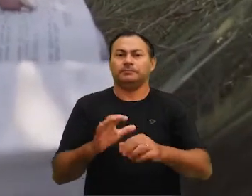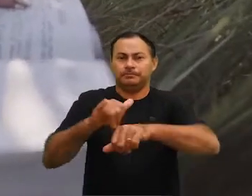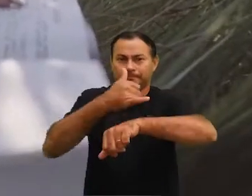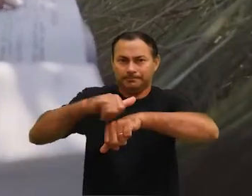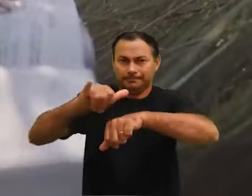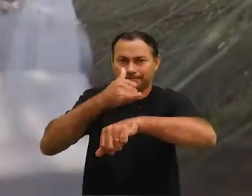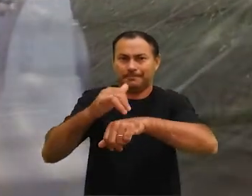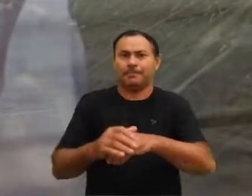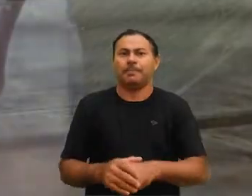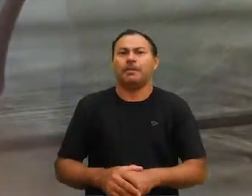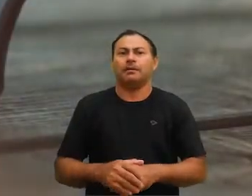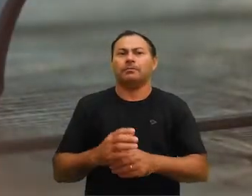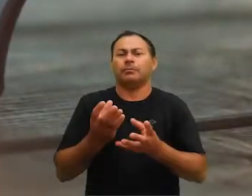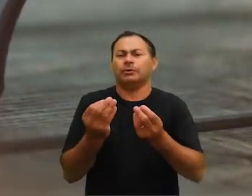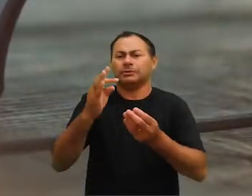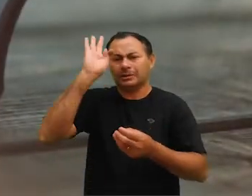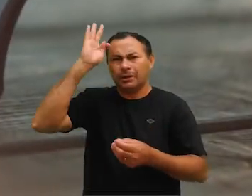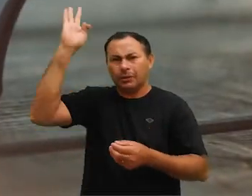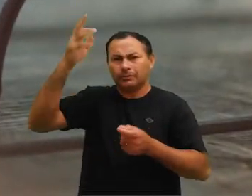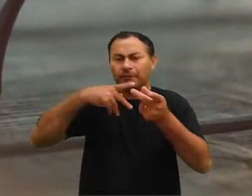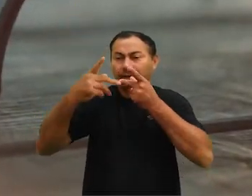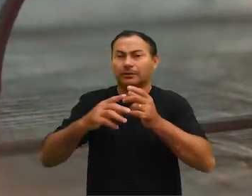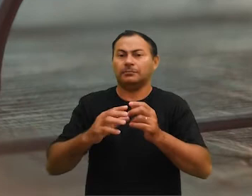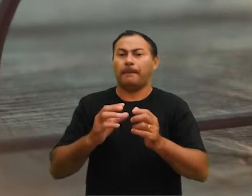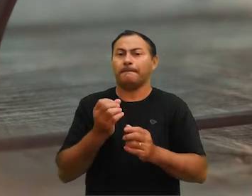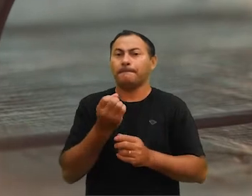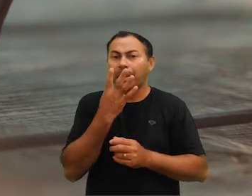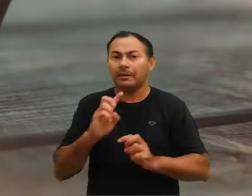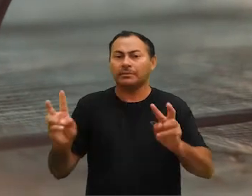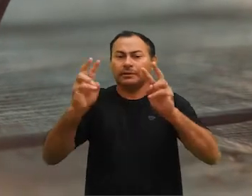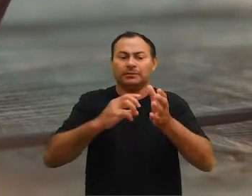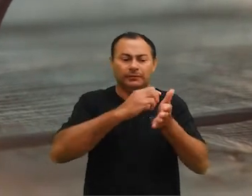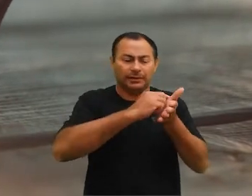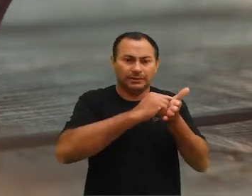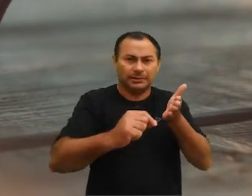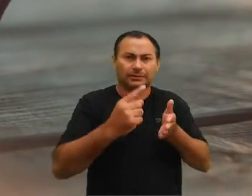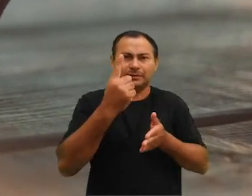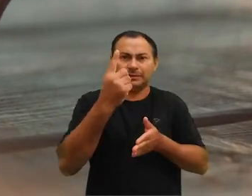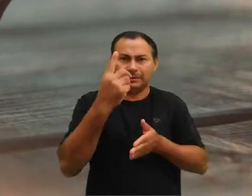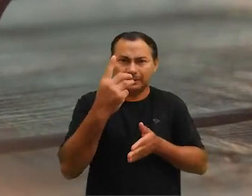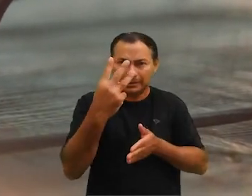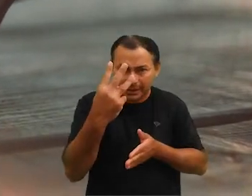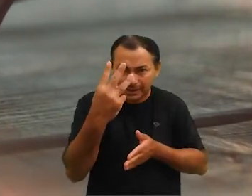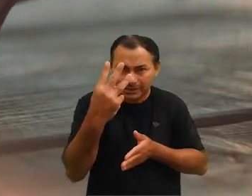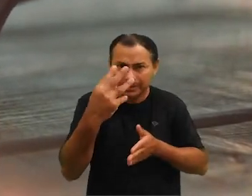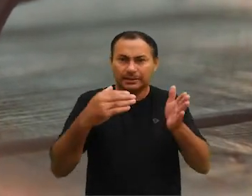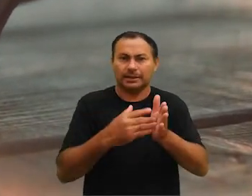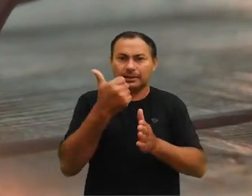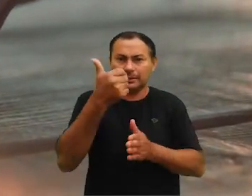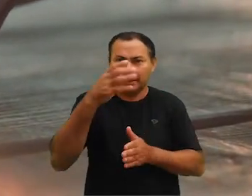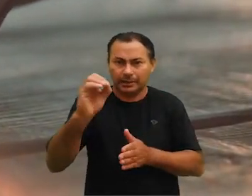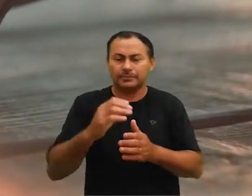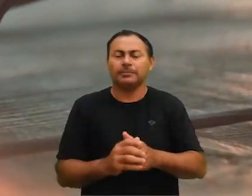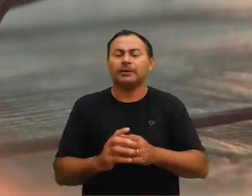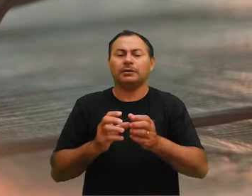grande estratégia. Muitos teólogos afirmam que as bem-aventuranças dos versículos 3 a 10 são o ensino em si,